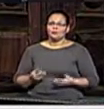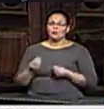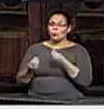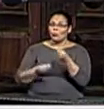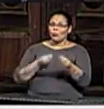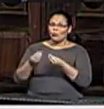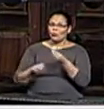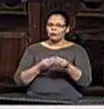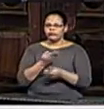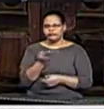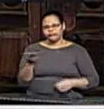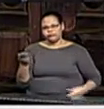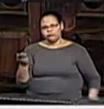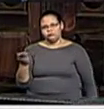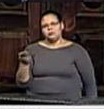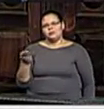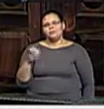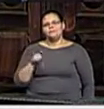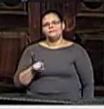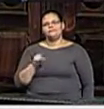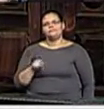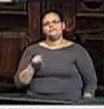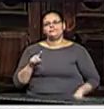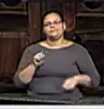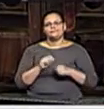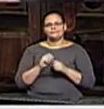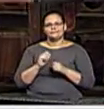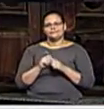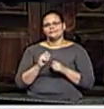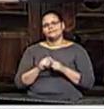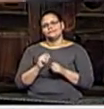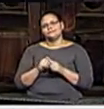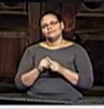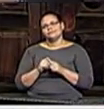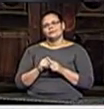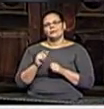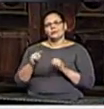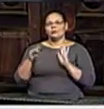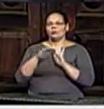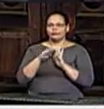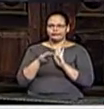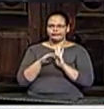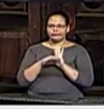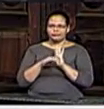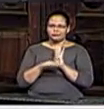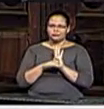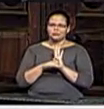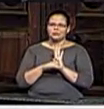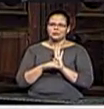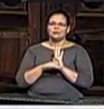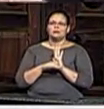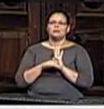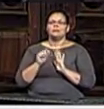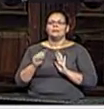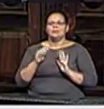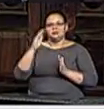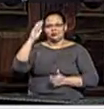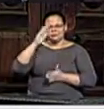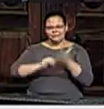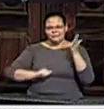Como é que você faz exatamente toda uma programação para